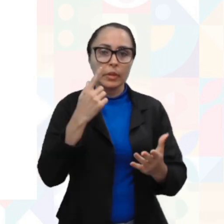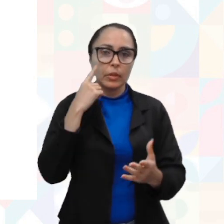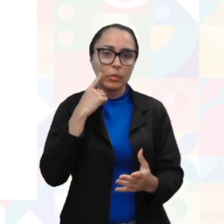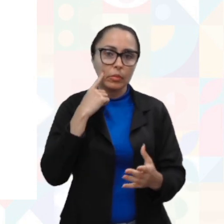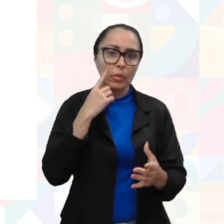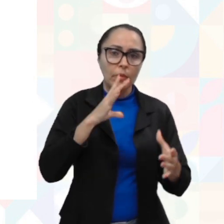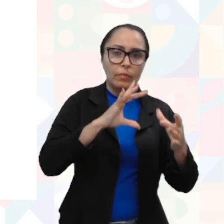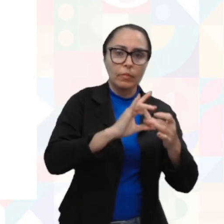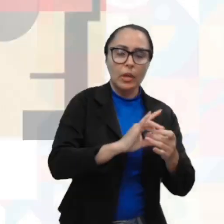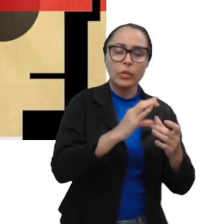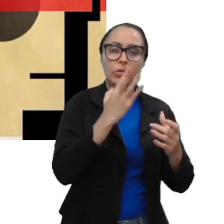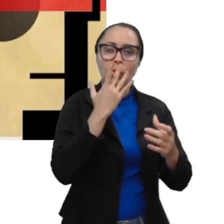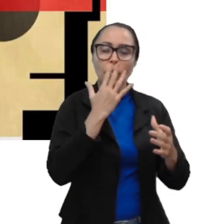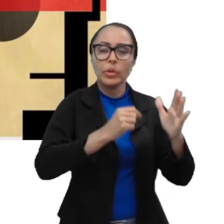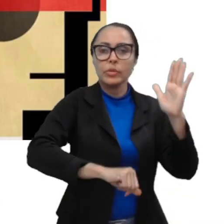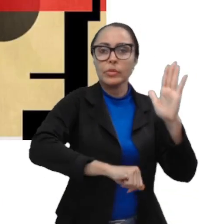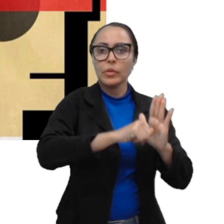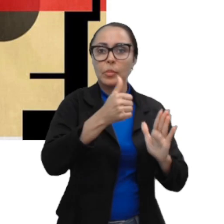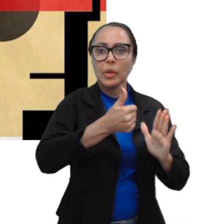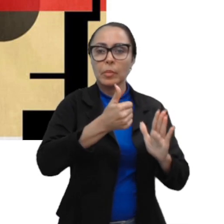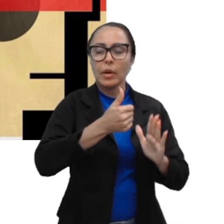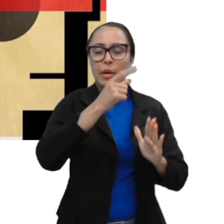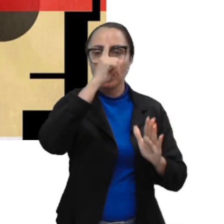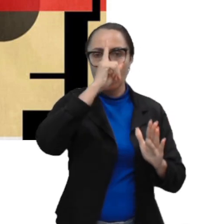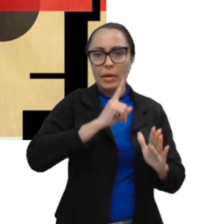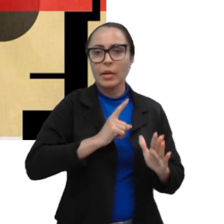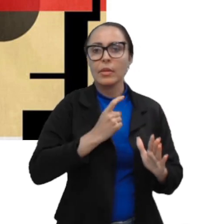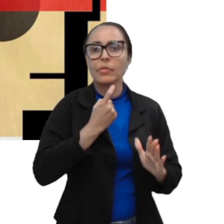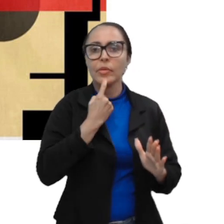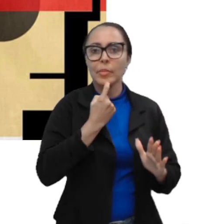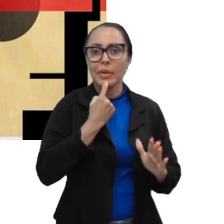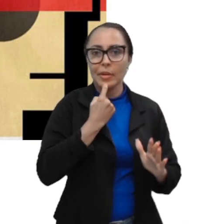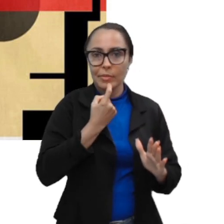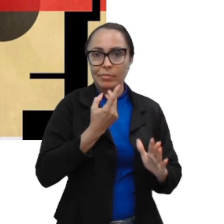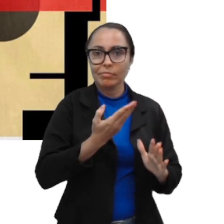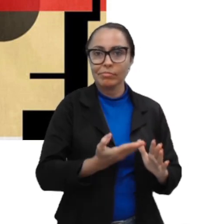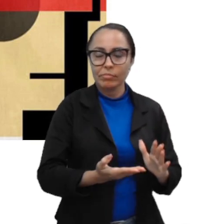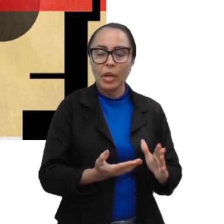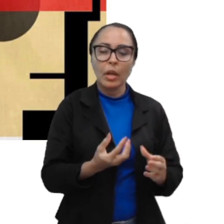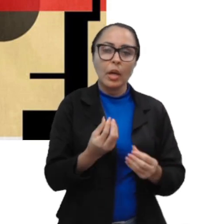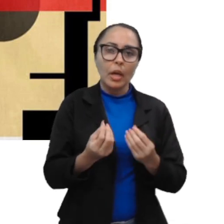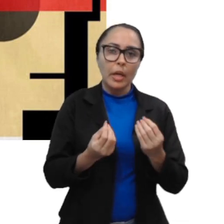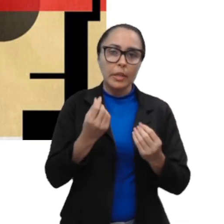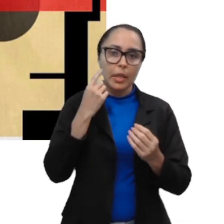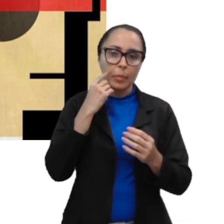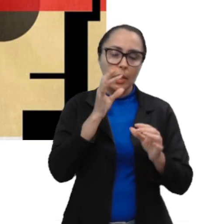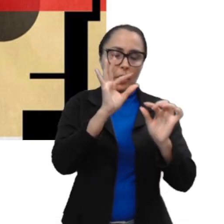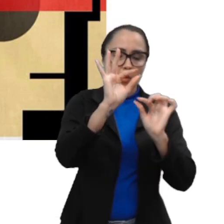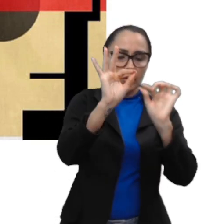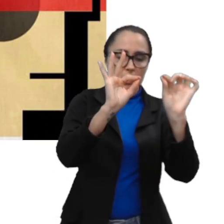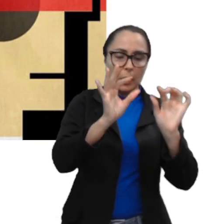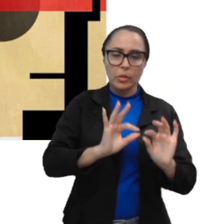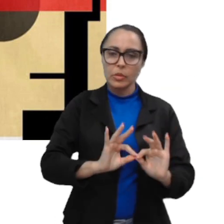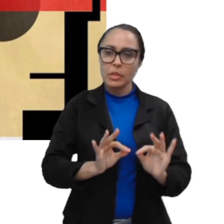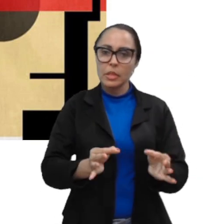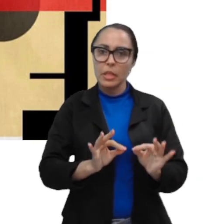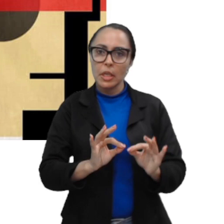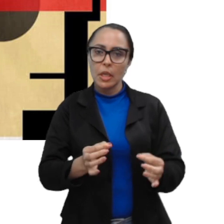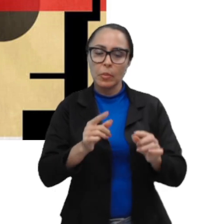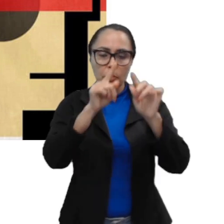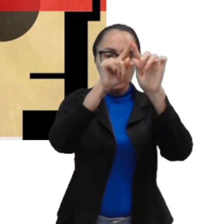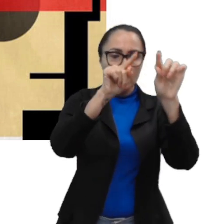serifas, cores primárias como amarelo, vermelho, formas geométricas muito simples, como